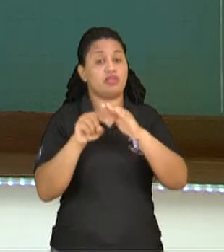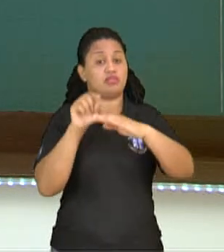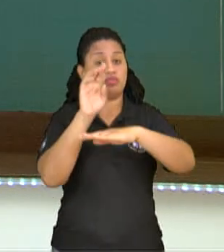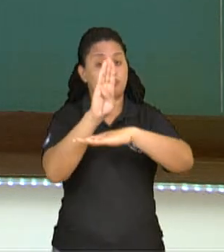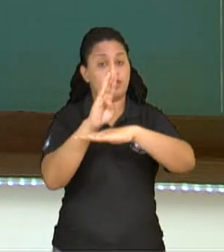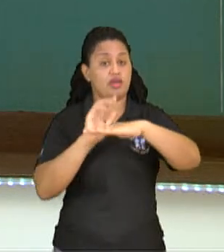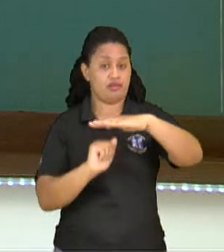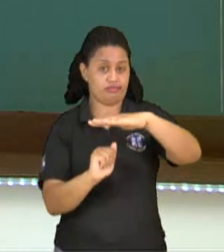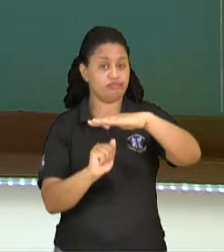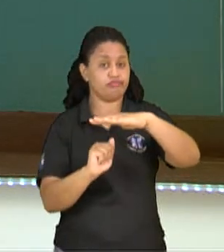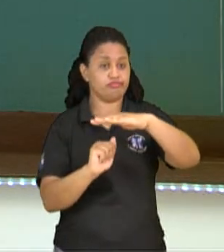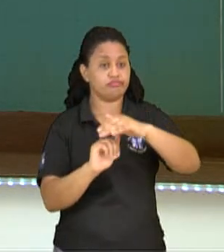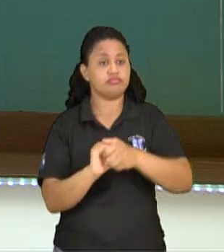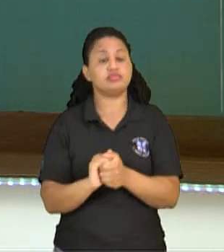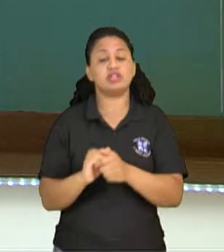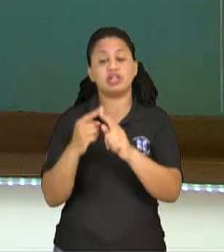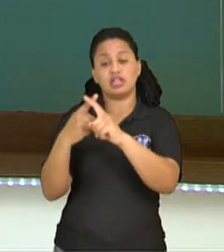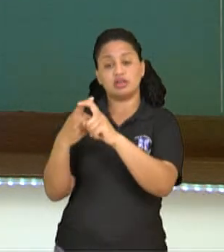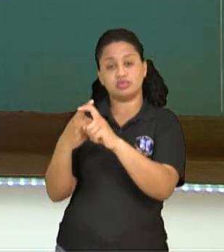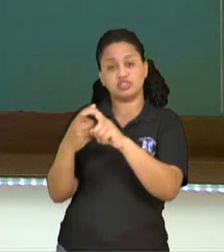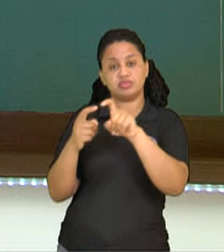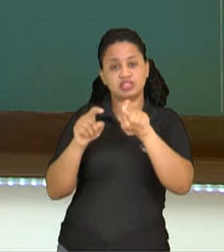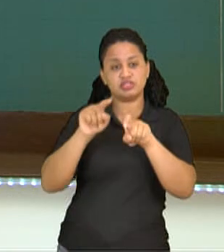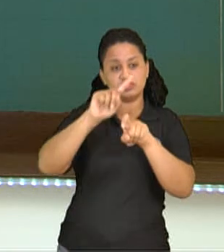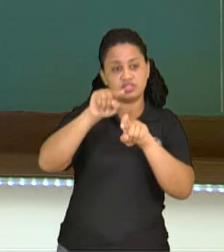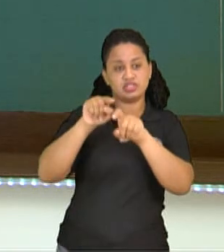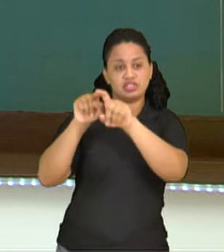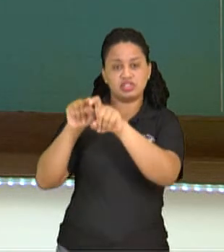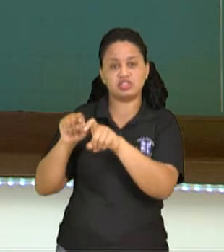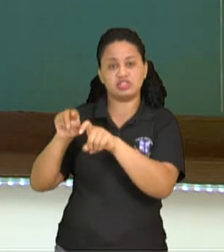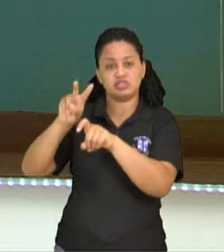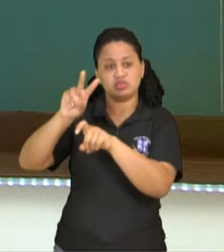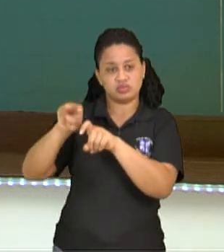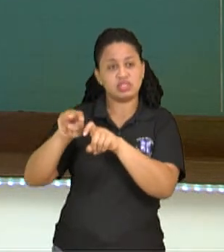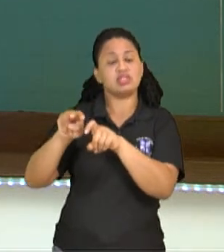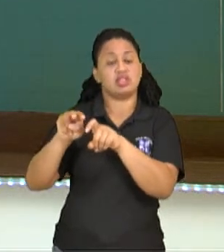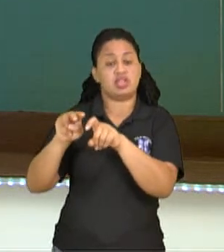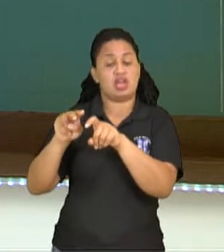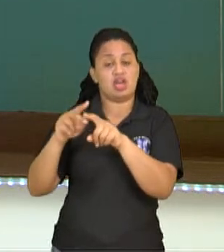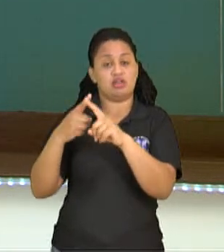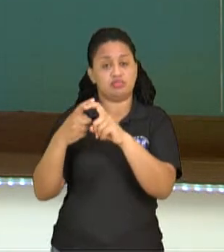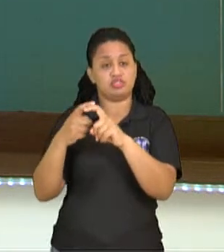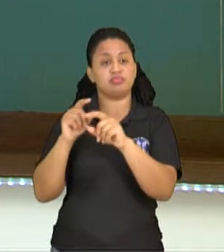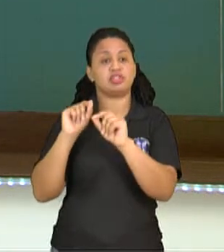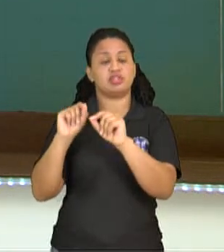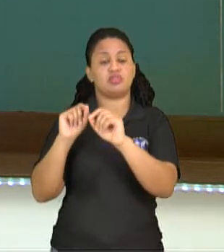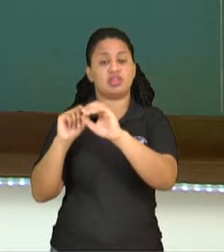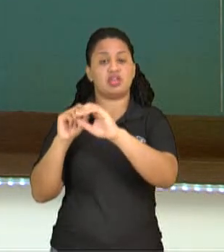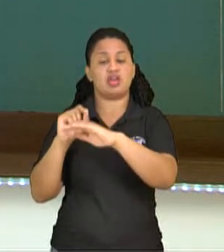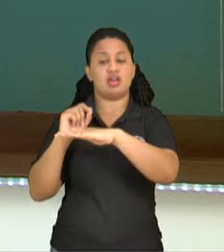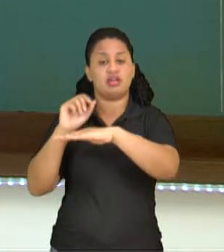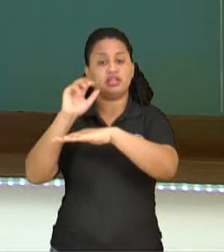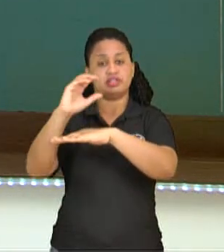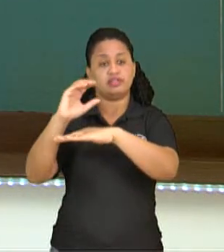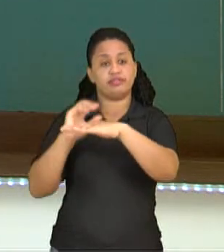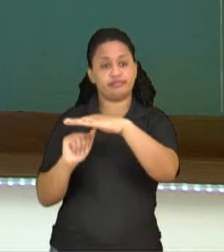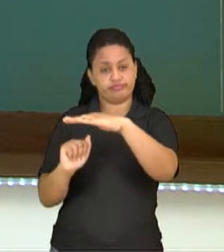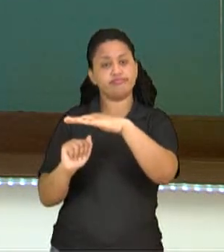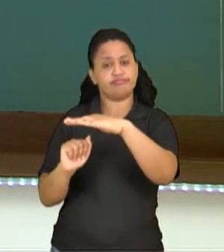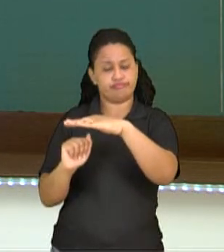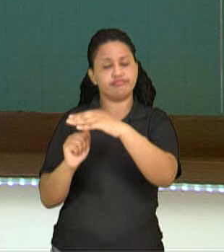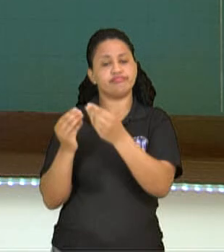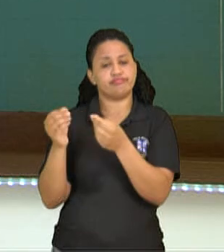a multiplicação dessas duas raízes, ela é igual a c sobre a. Então, a gente tem algumas relações que a gente pode estabelecer, tá